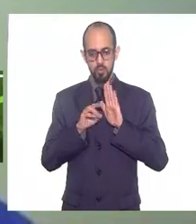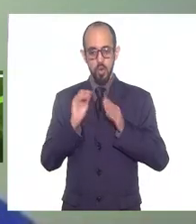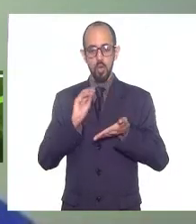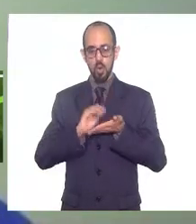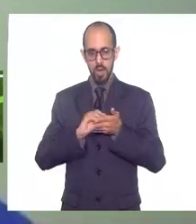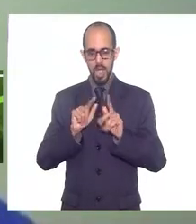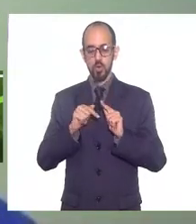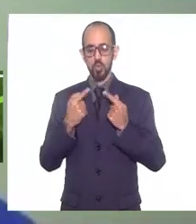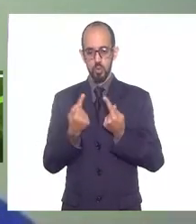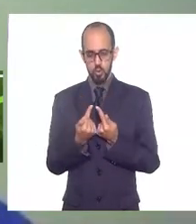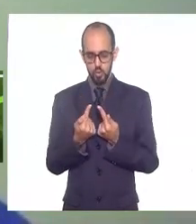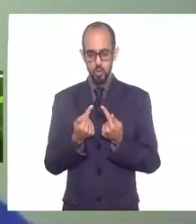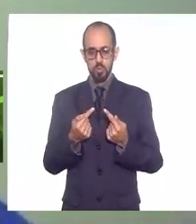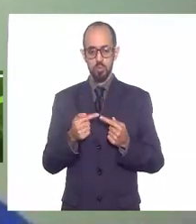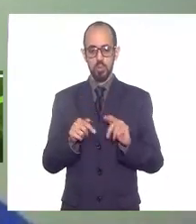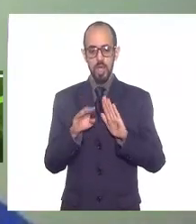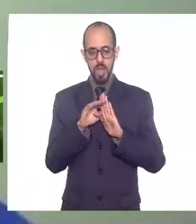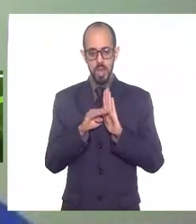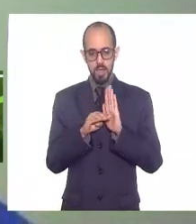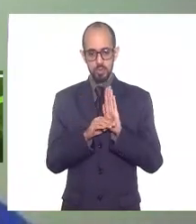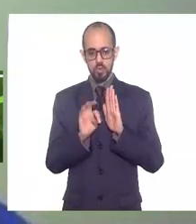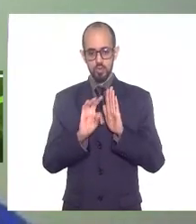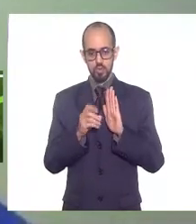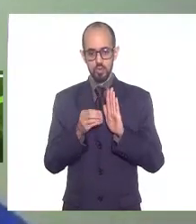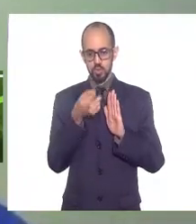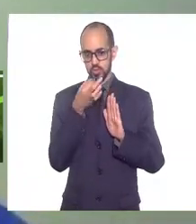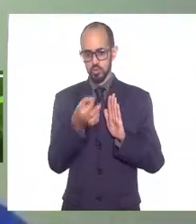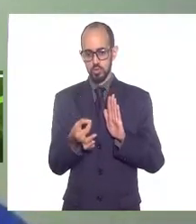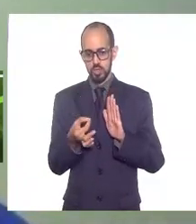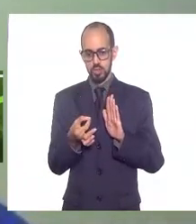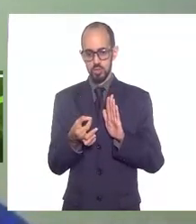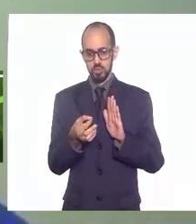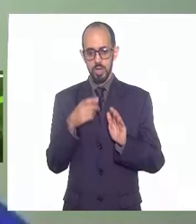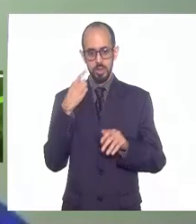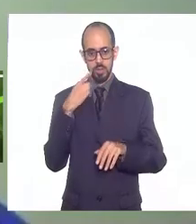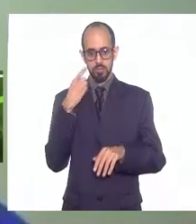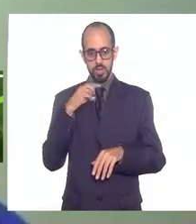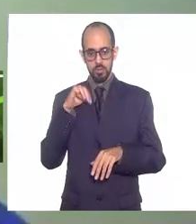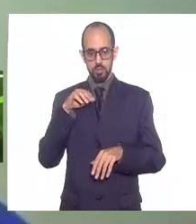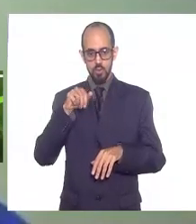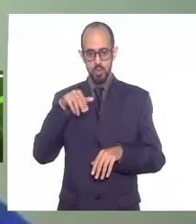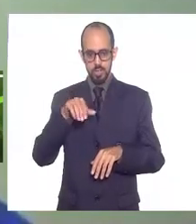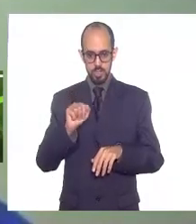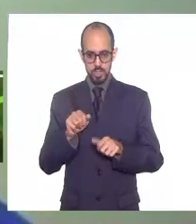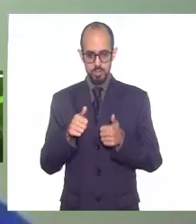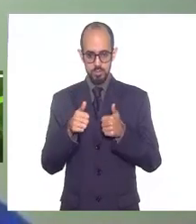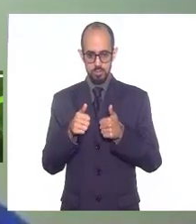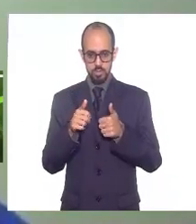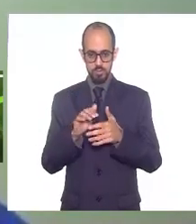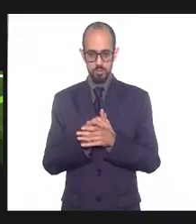a relação das pessoas indicadas pela deputada Mônica Francisco.